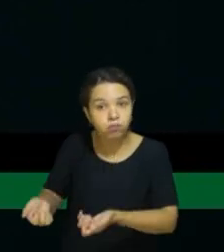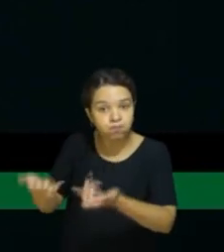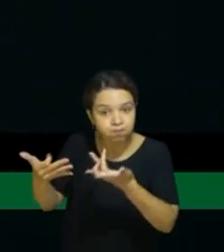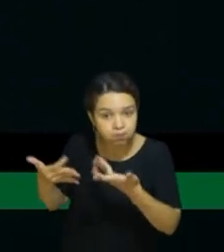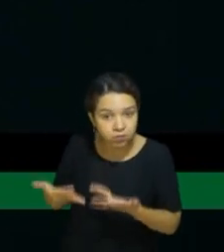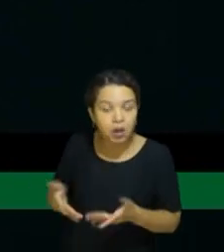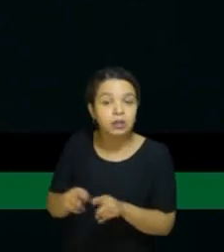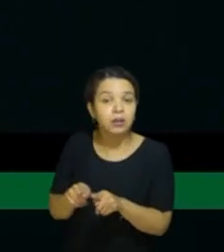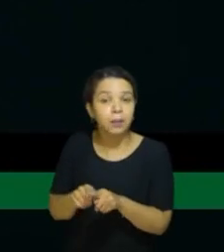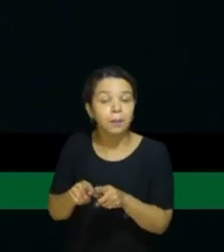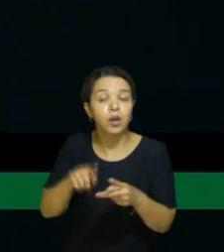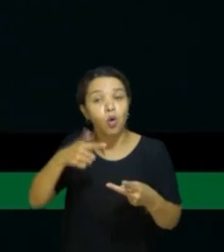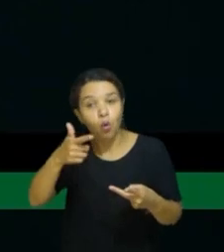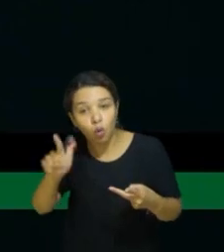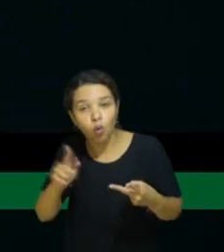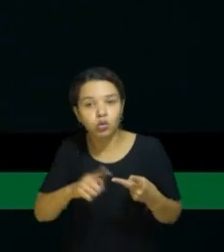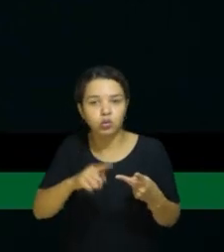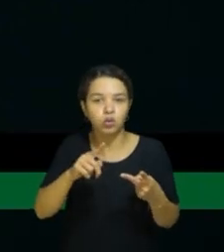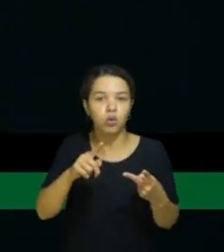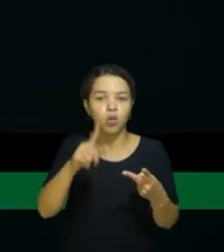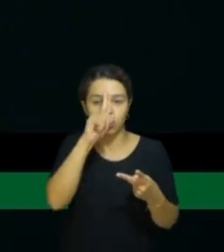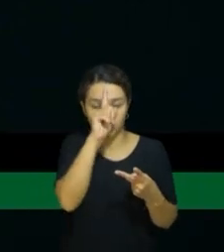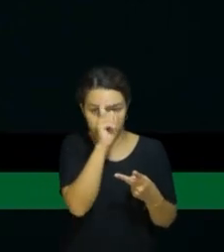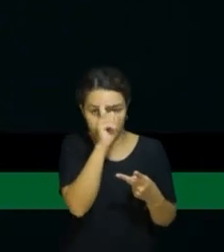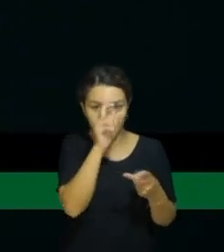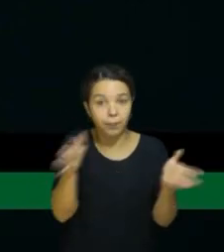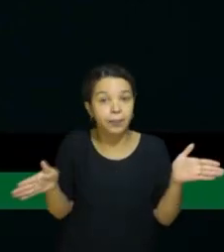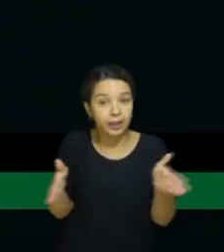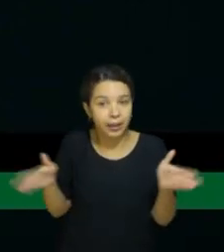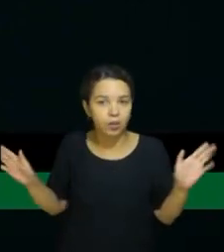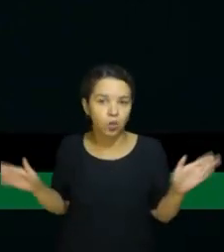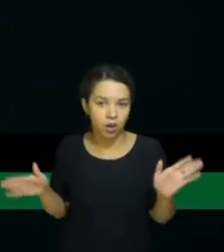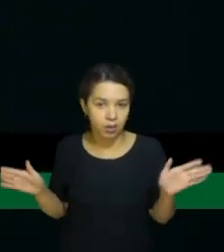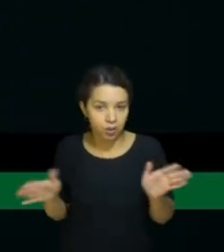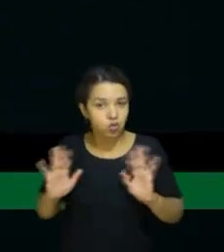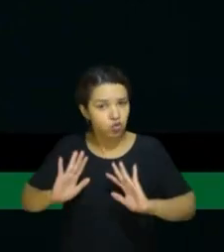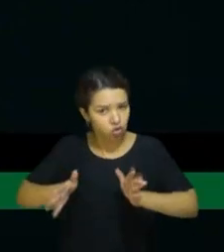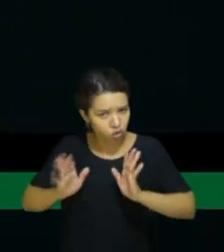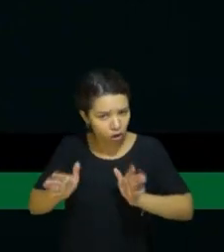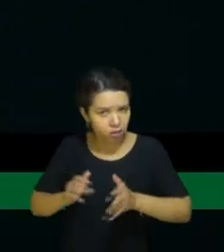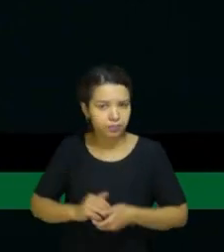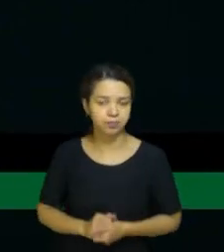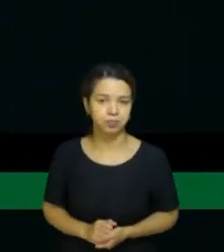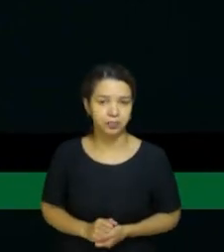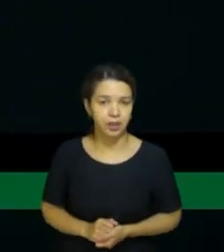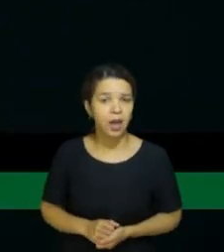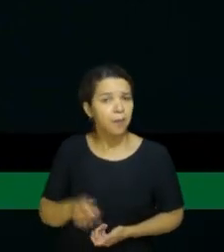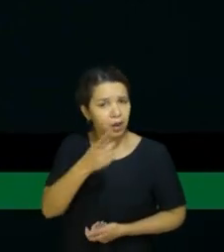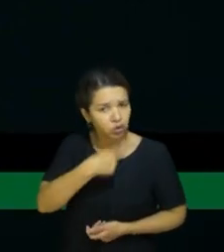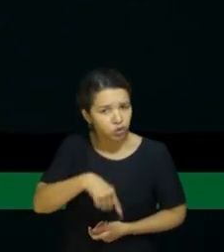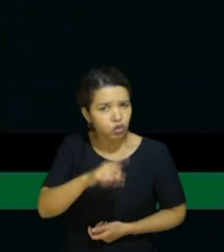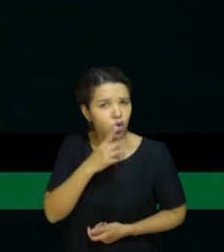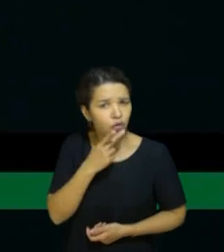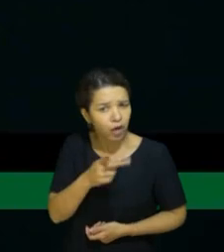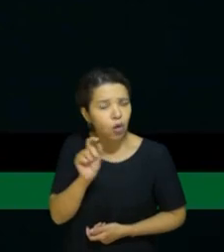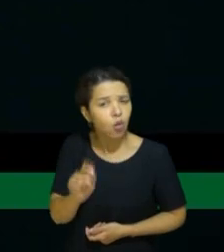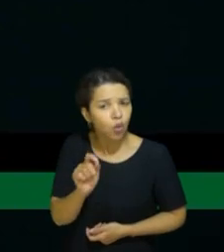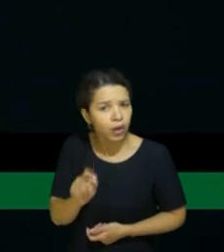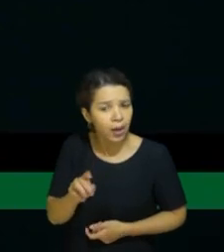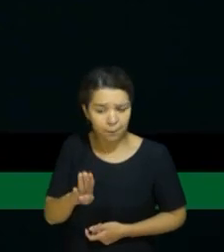anjo mas também fazer uma defesa em nome do governador Jorginho De que Blumenau é a cidade mais